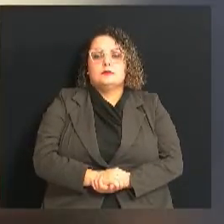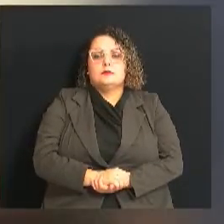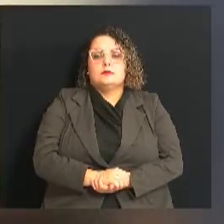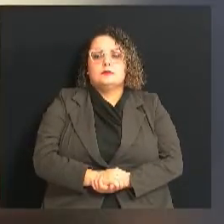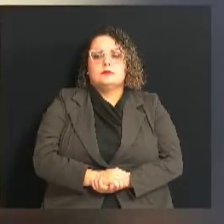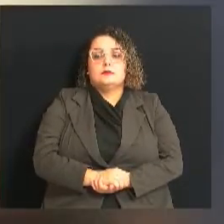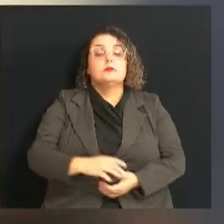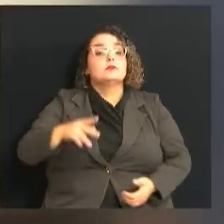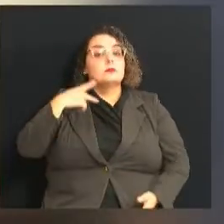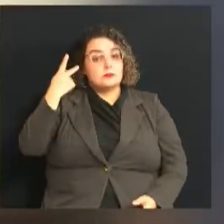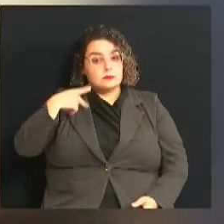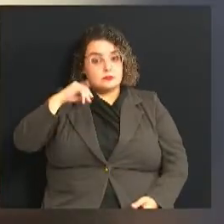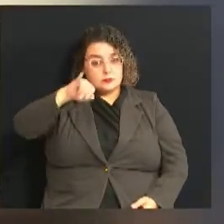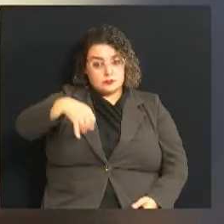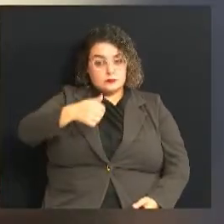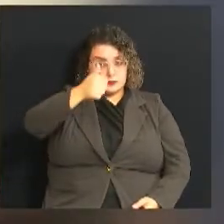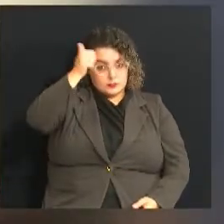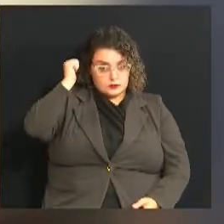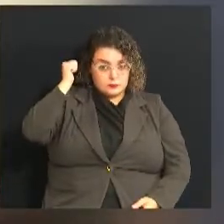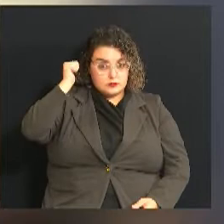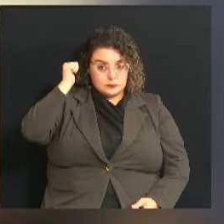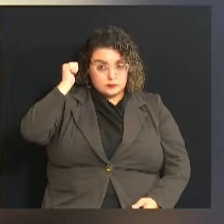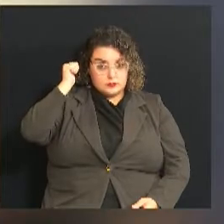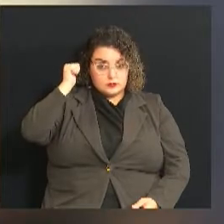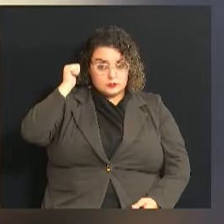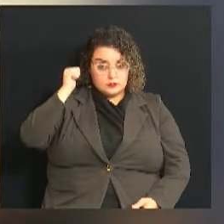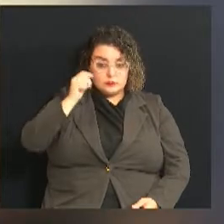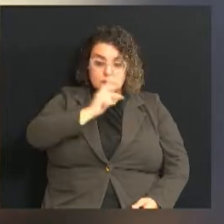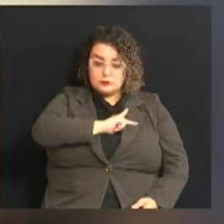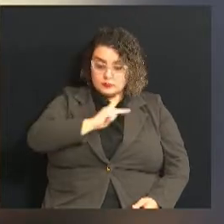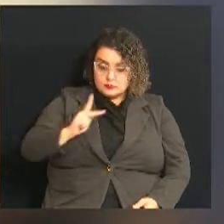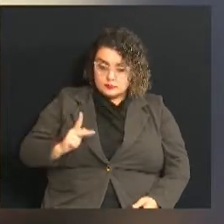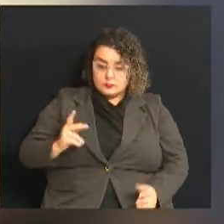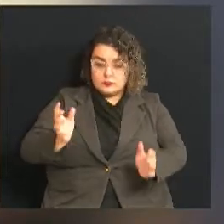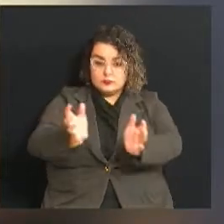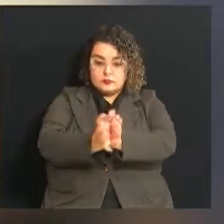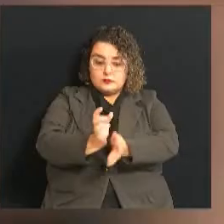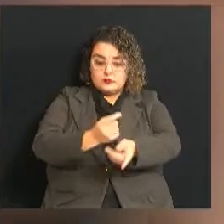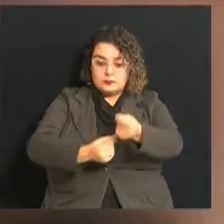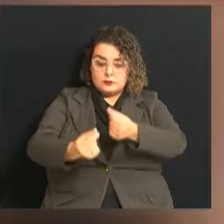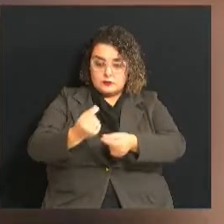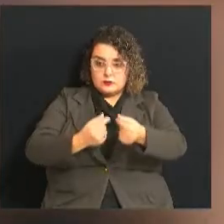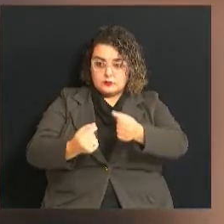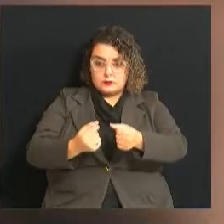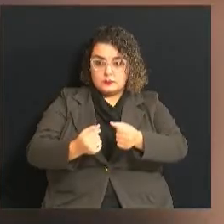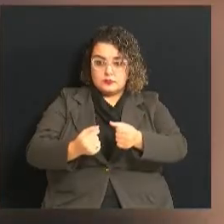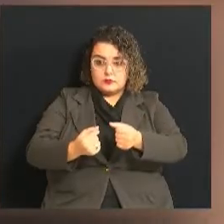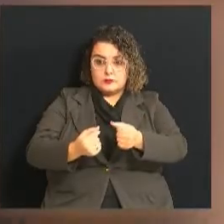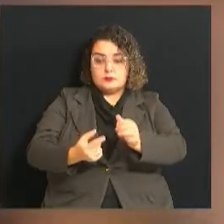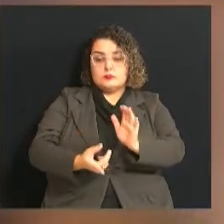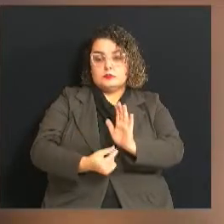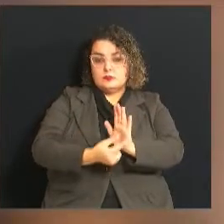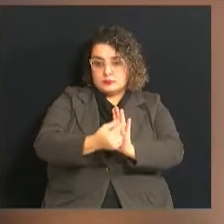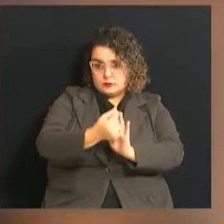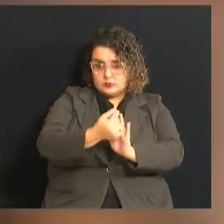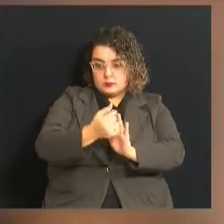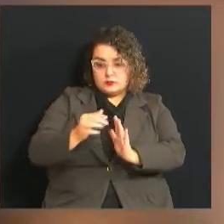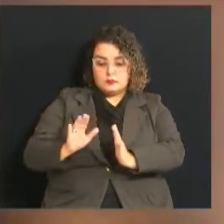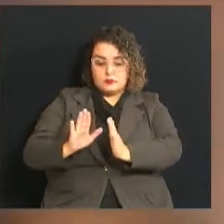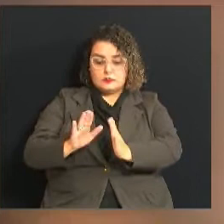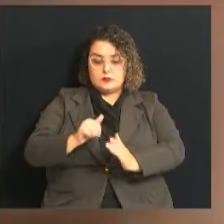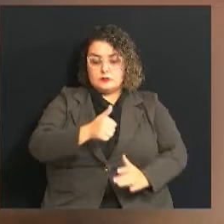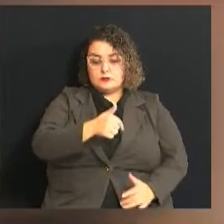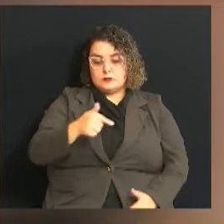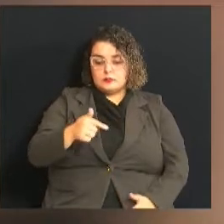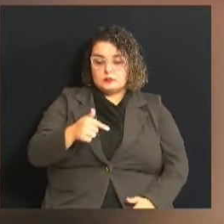O vereador Juscelino da Barbarense, que preside a Comissão de Finanças e Orçamento, esteve à frente da 17ª